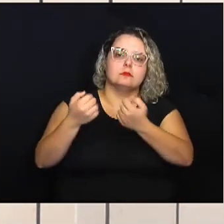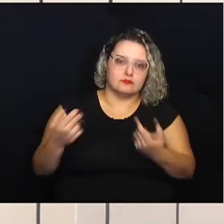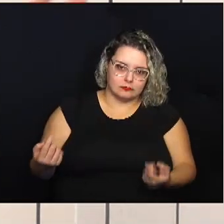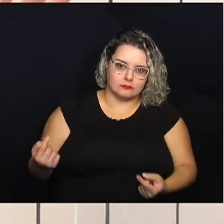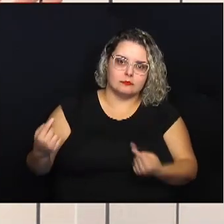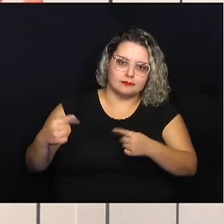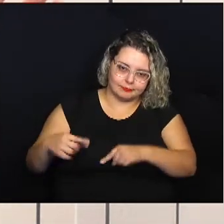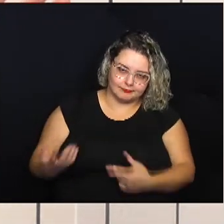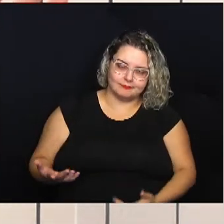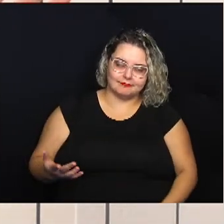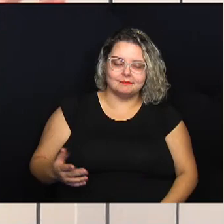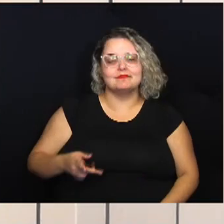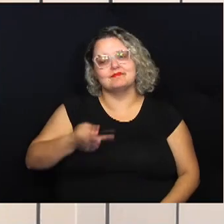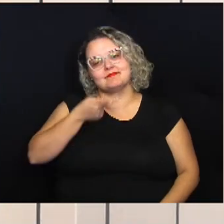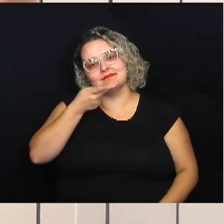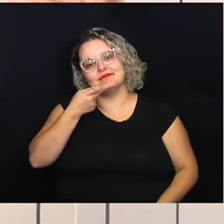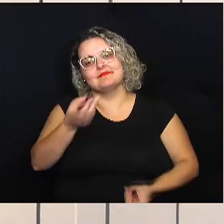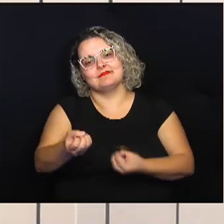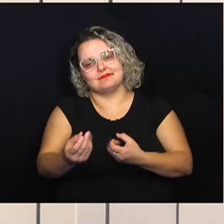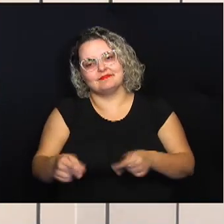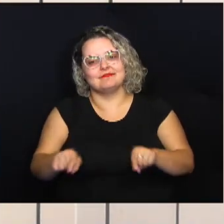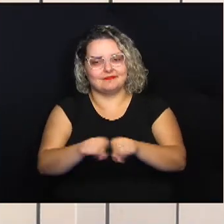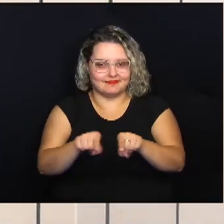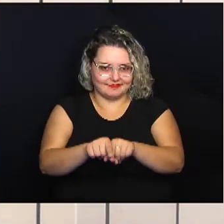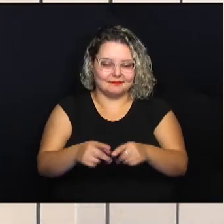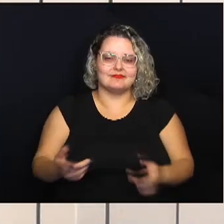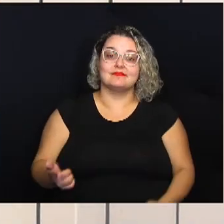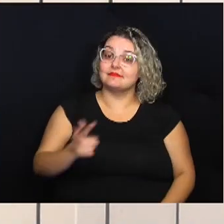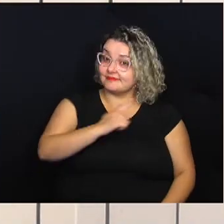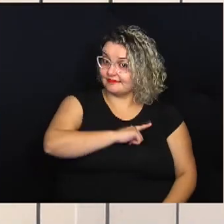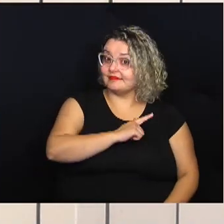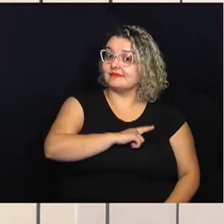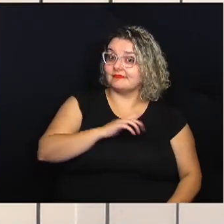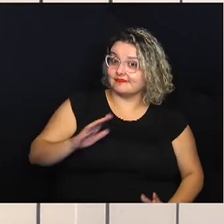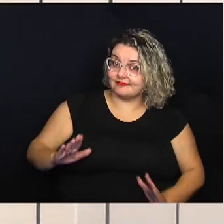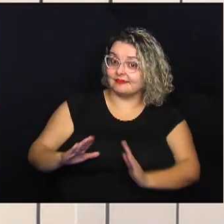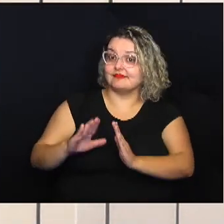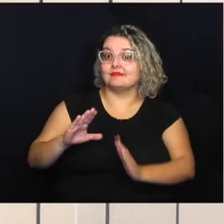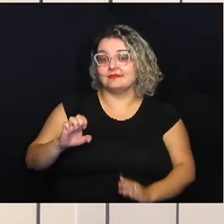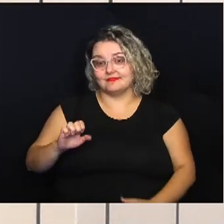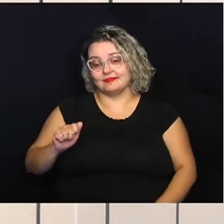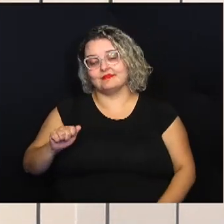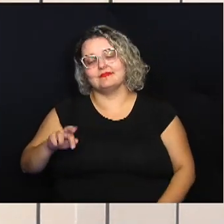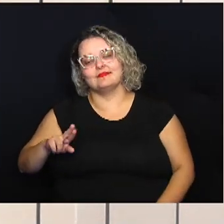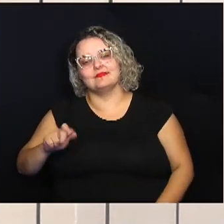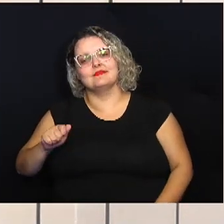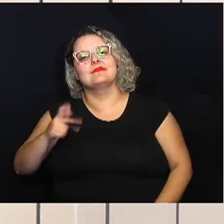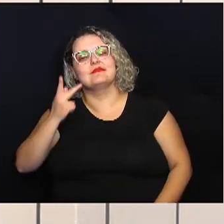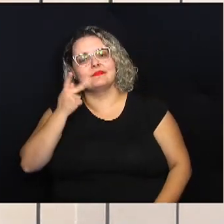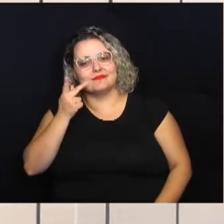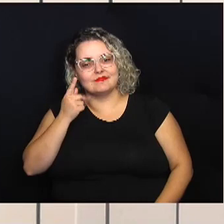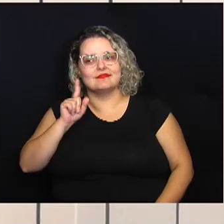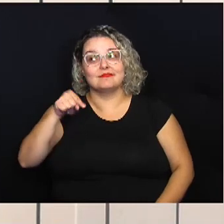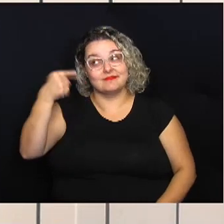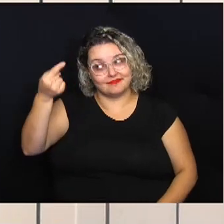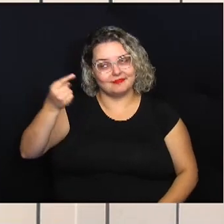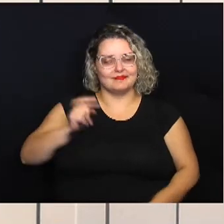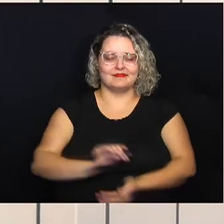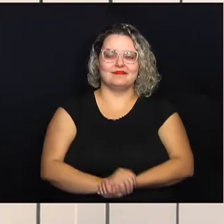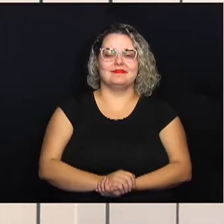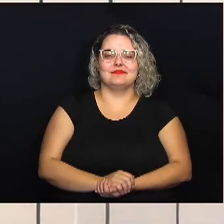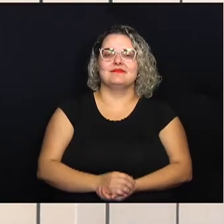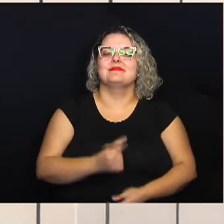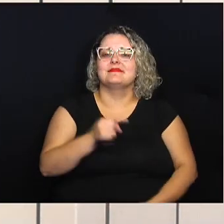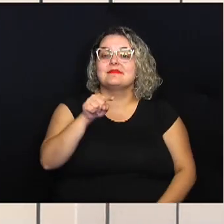E claro que a gente vai informando aqui também sobre o Guarani, que enfrenta o Ceará no sábado fora de casa. 1h